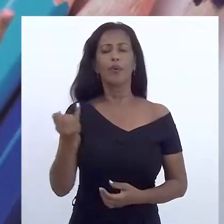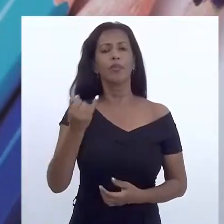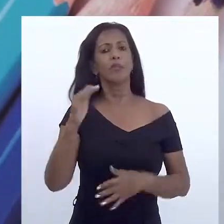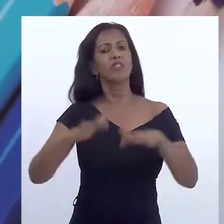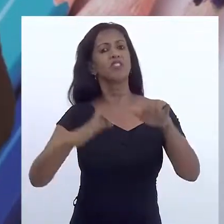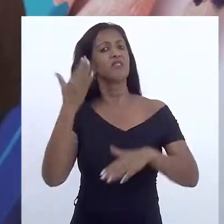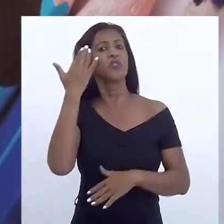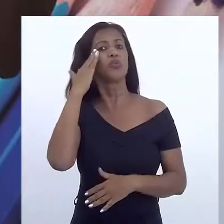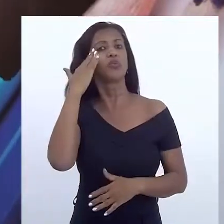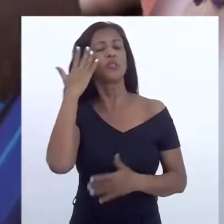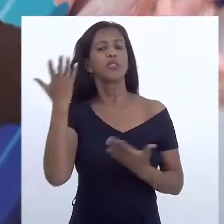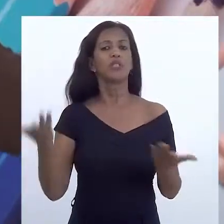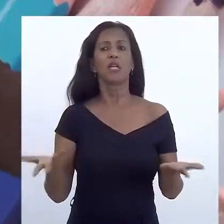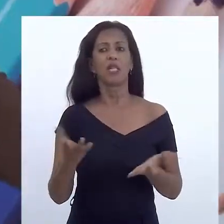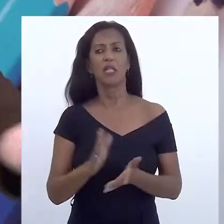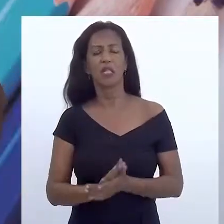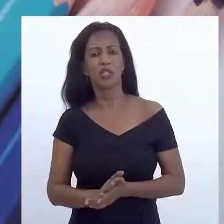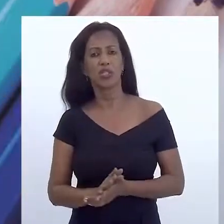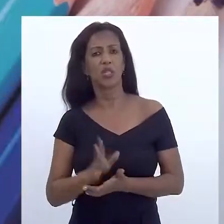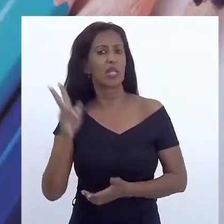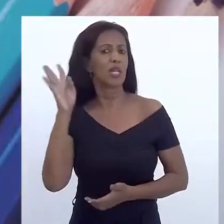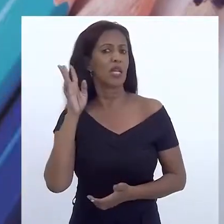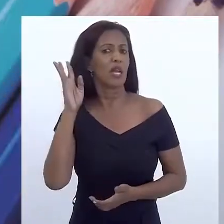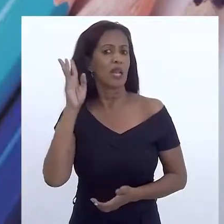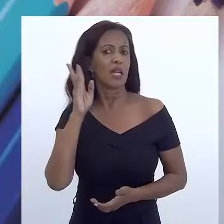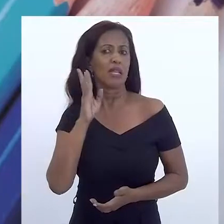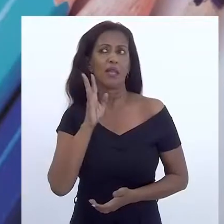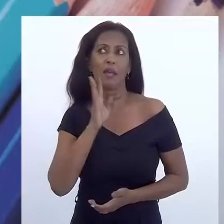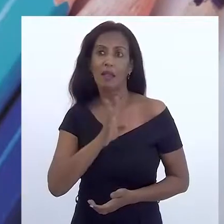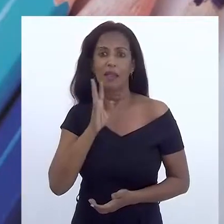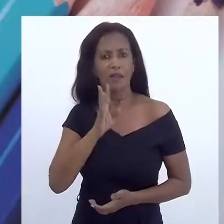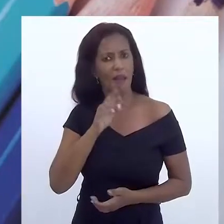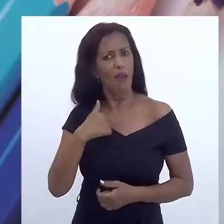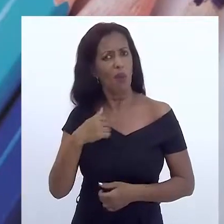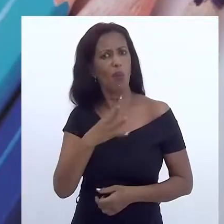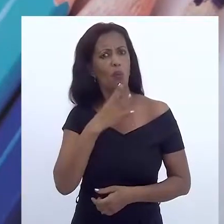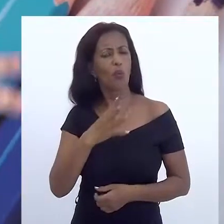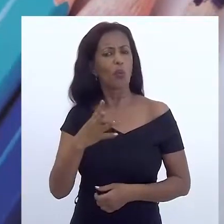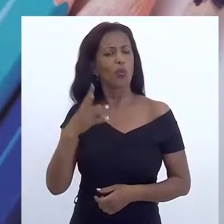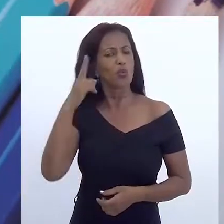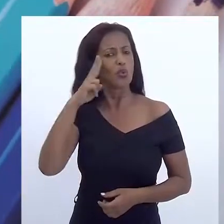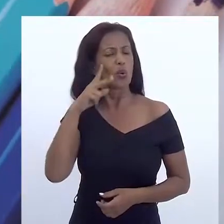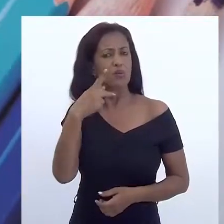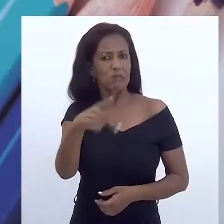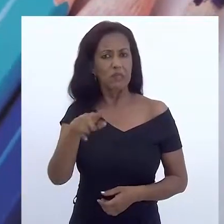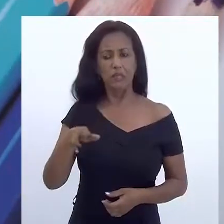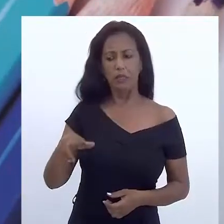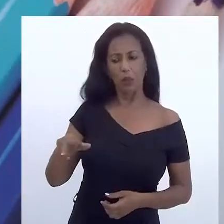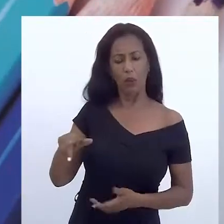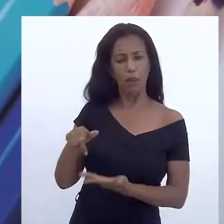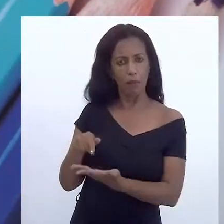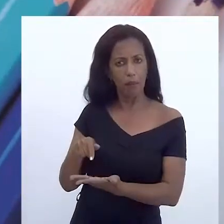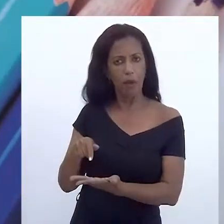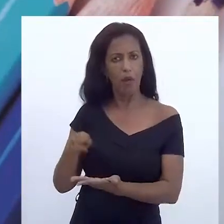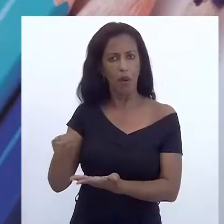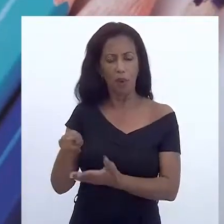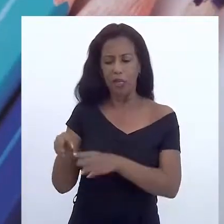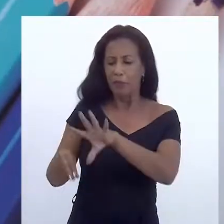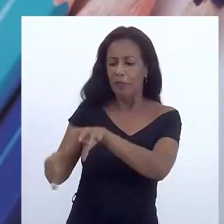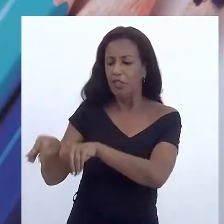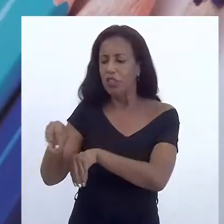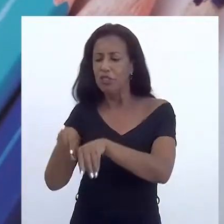não entende, como é que uma pessoa se transformou? E é legal, porque eu sei a história do seu irmão, sei um pouquinho da sua história, quer dizer, seu irmão